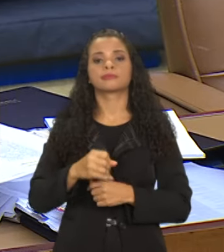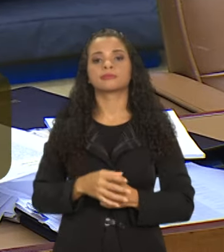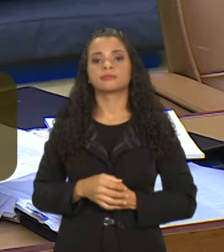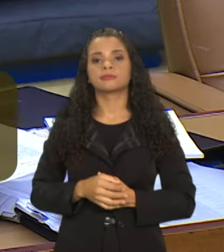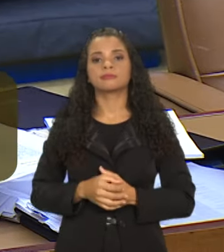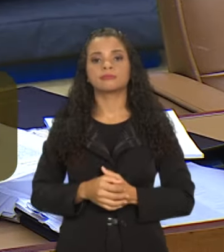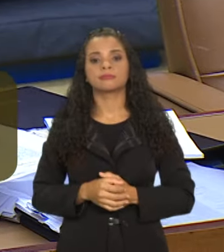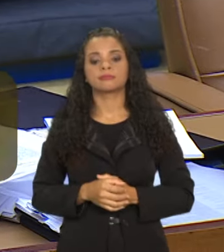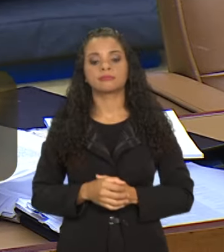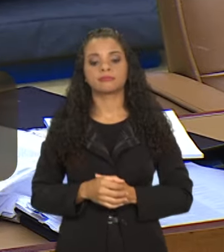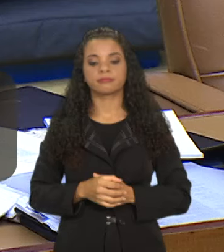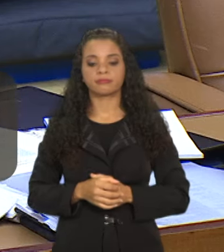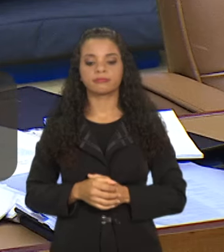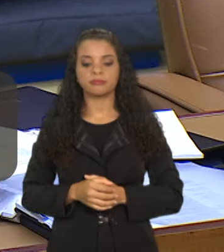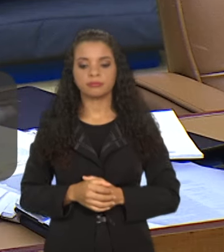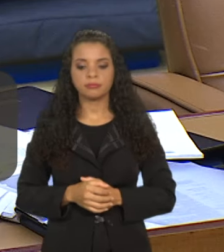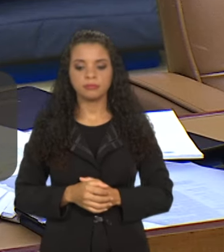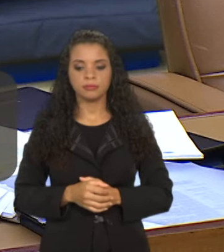Aqui, presidente,